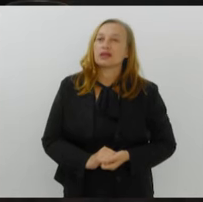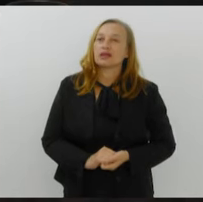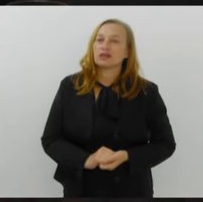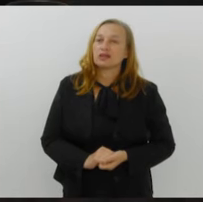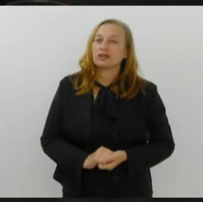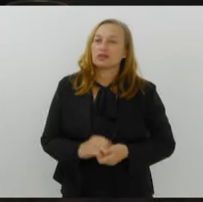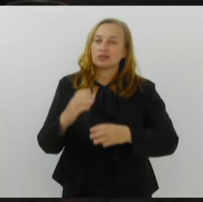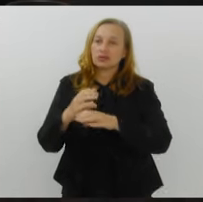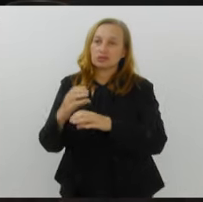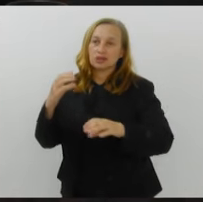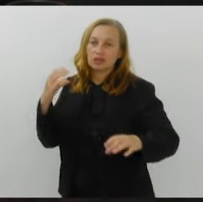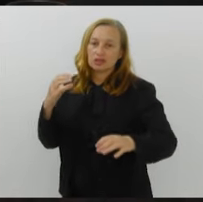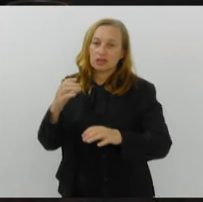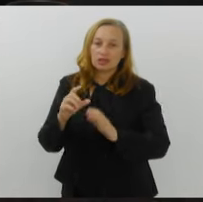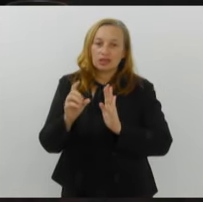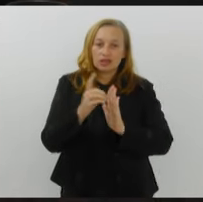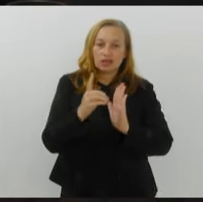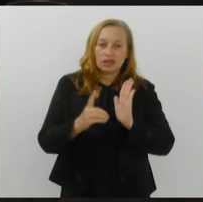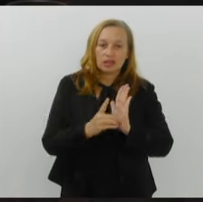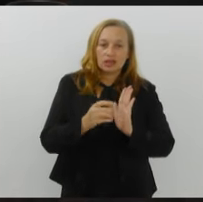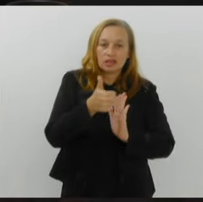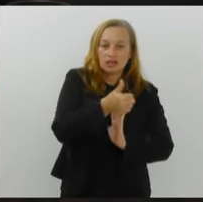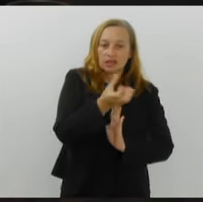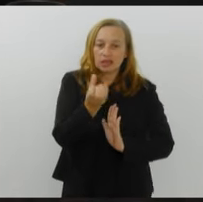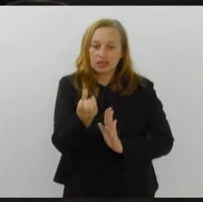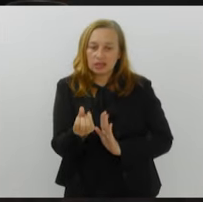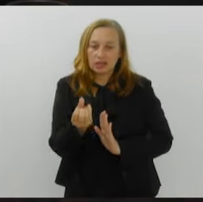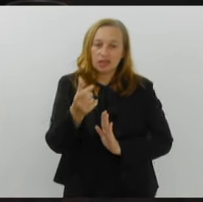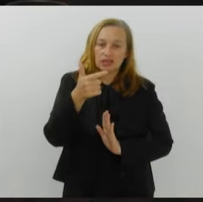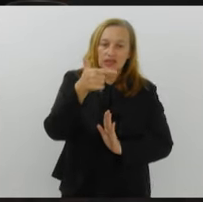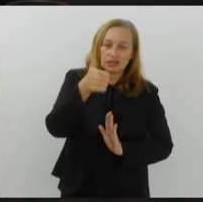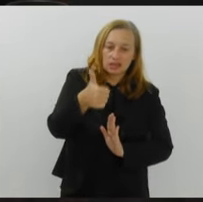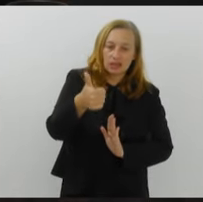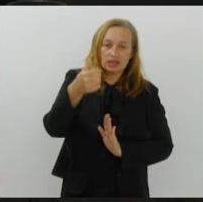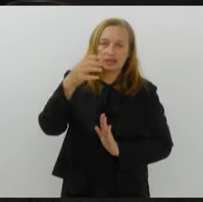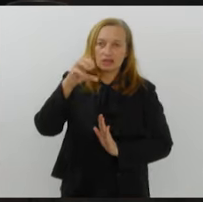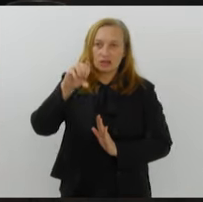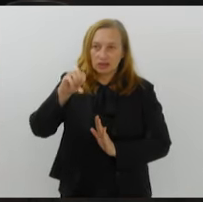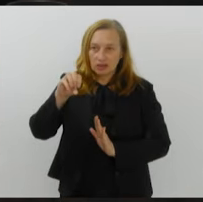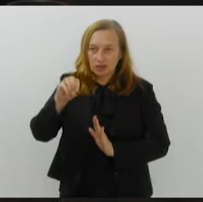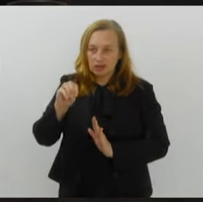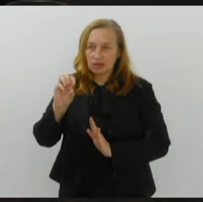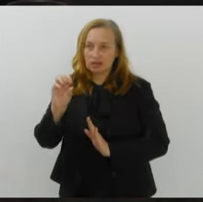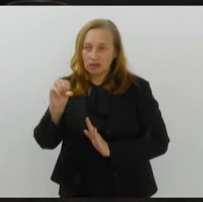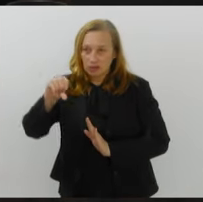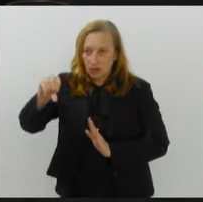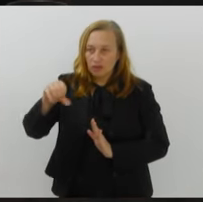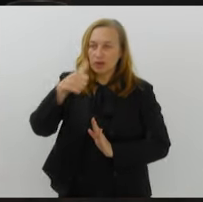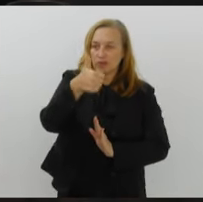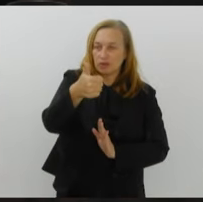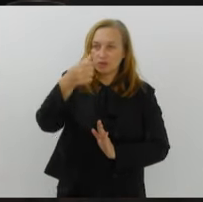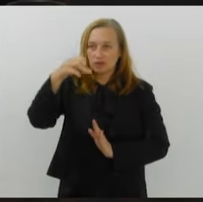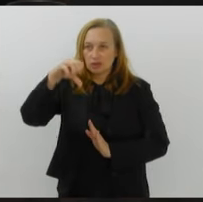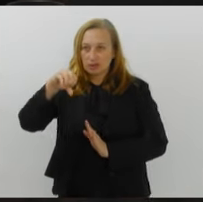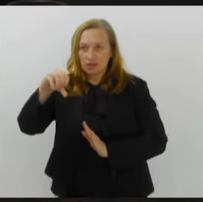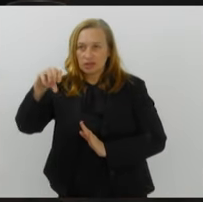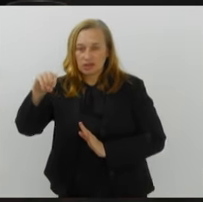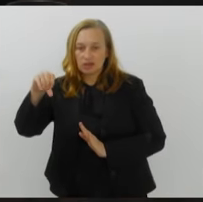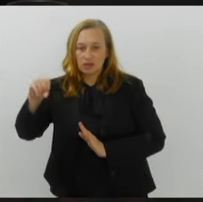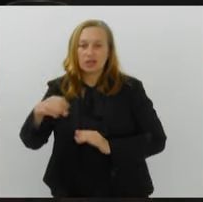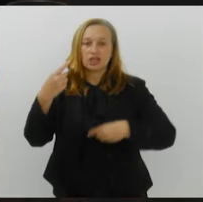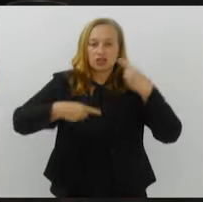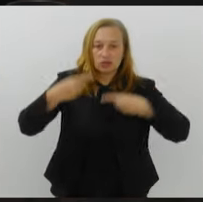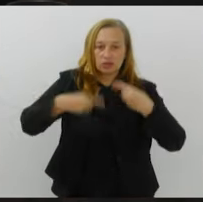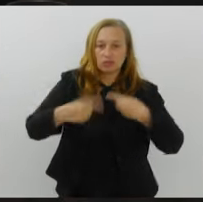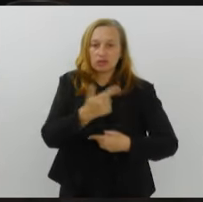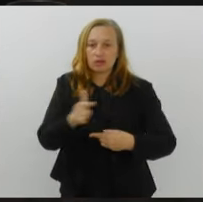pelo decreto número 16.109, de 30 de novembro de 1990, e da outras providências. Em discussão, não havendo